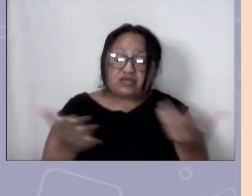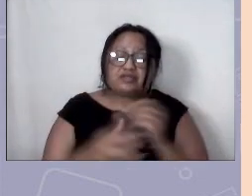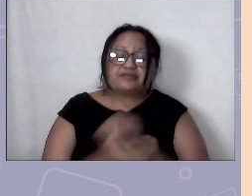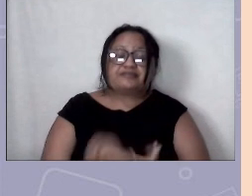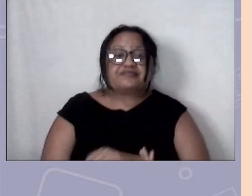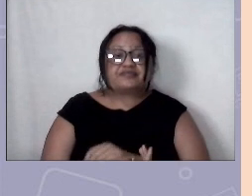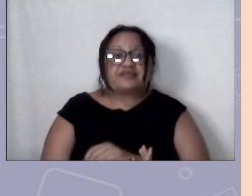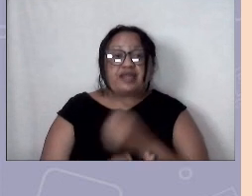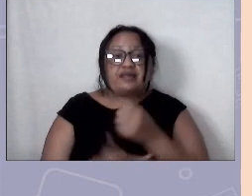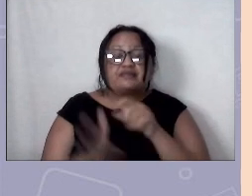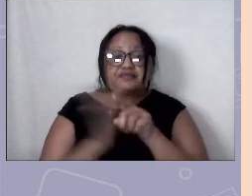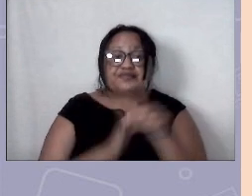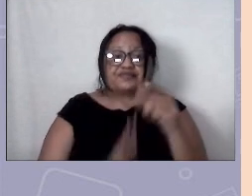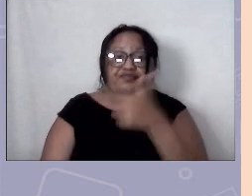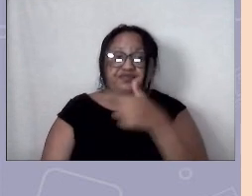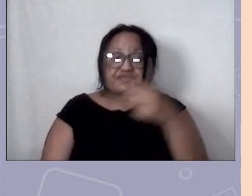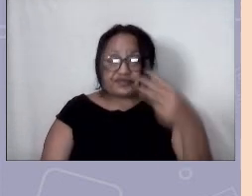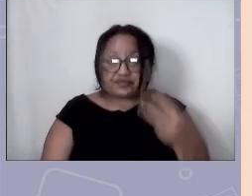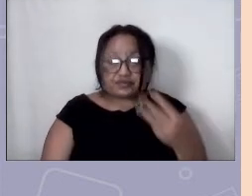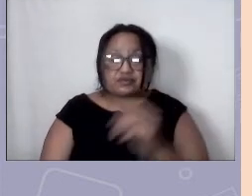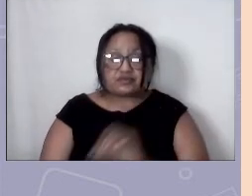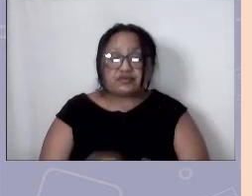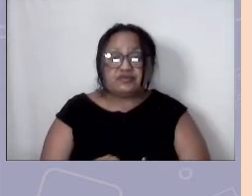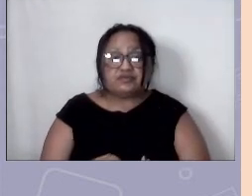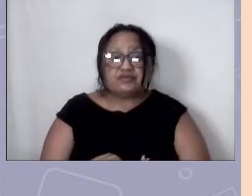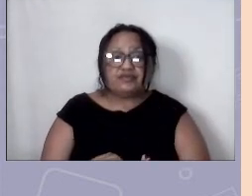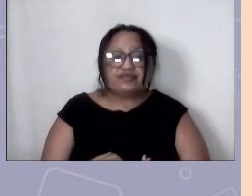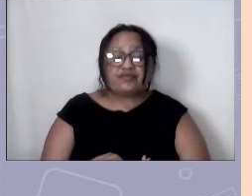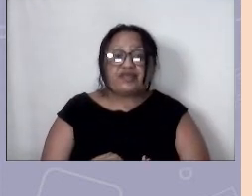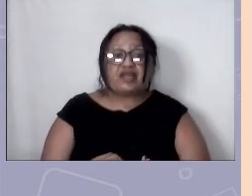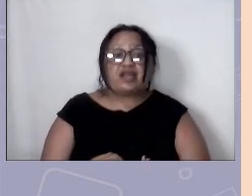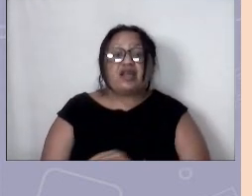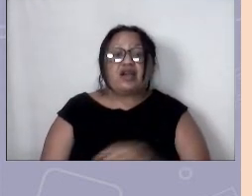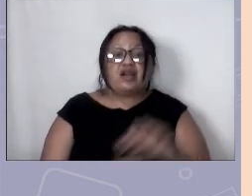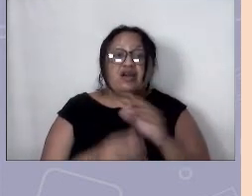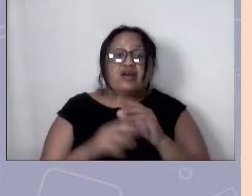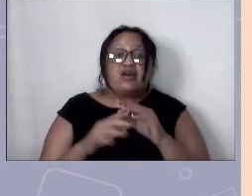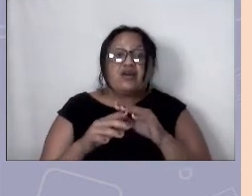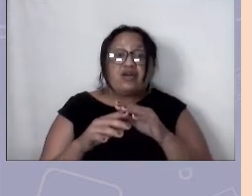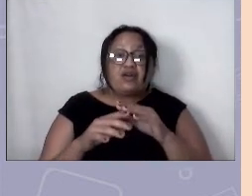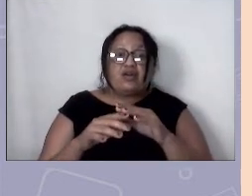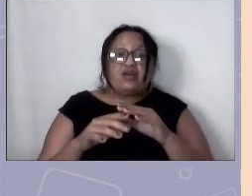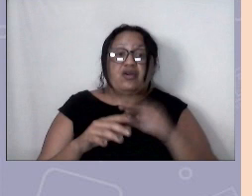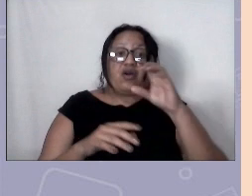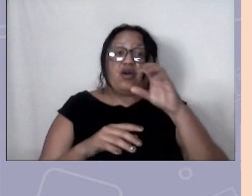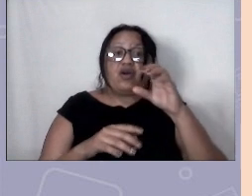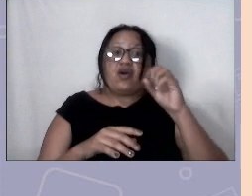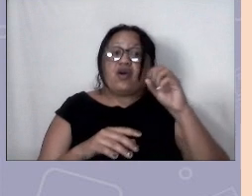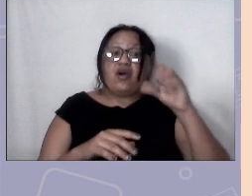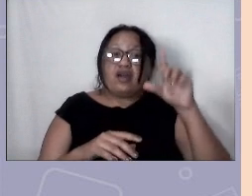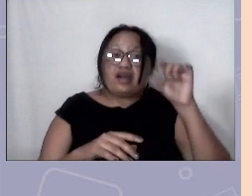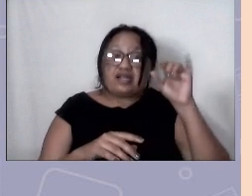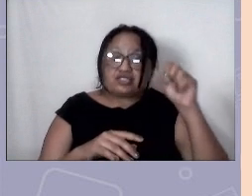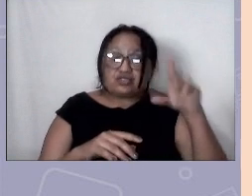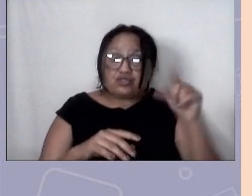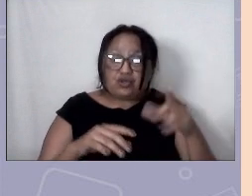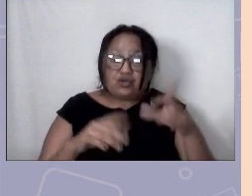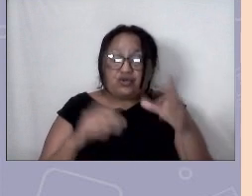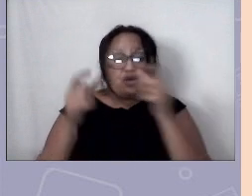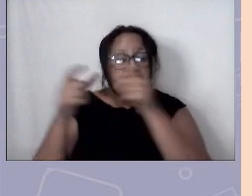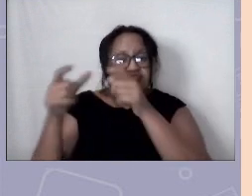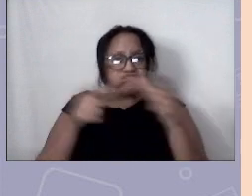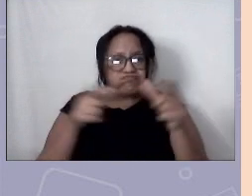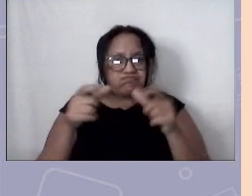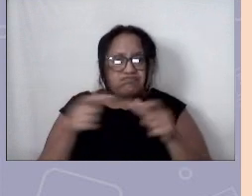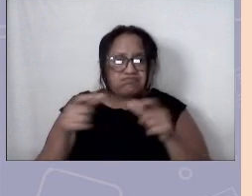então ela fala o seguinte o colesterol é um composto gorduroso utilizado para a produção de estruturas celulares e de